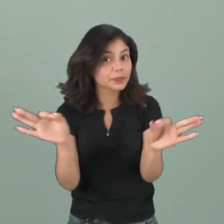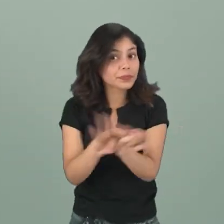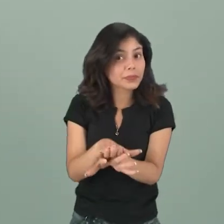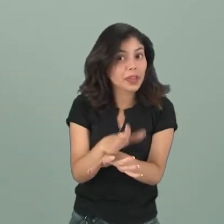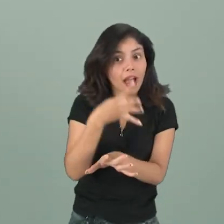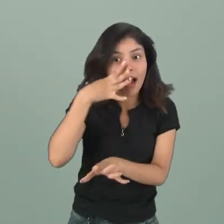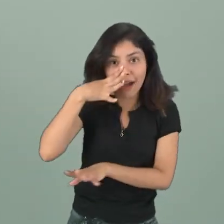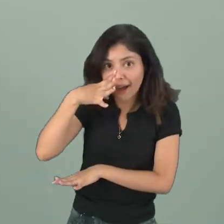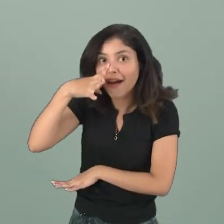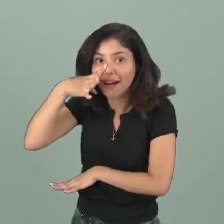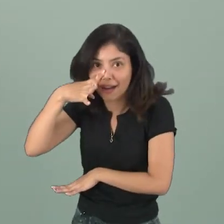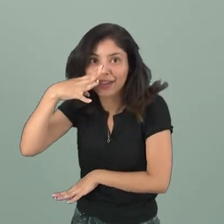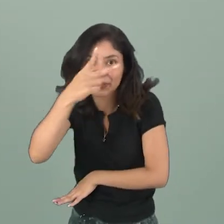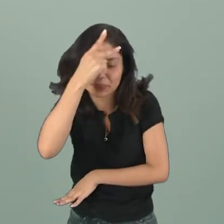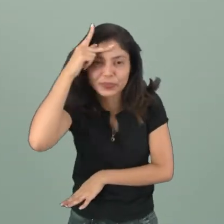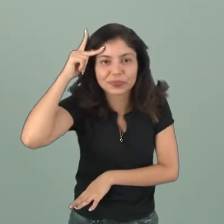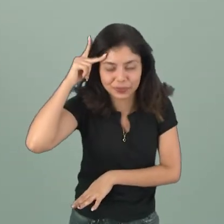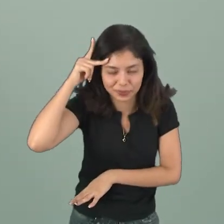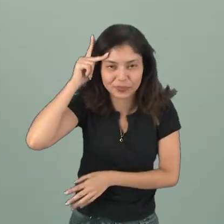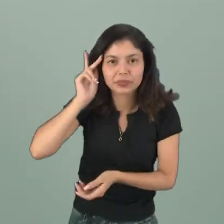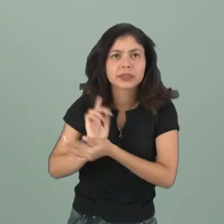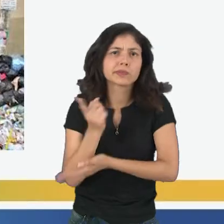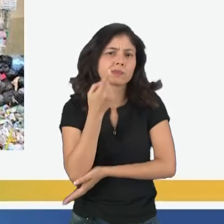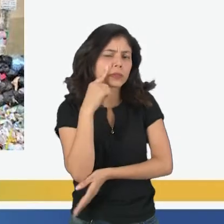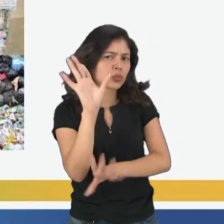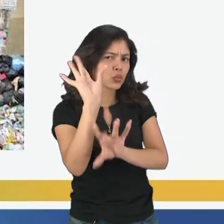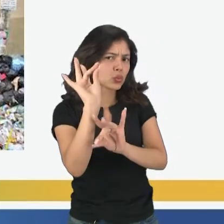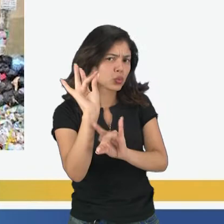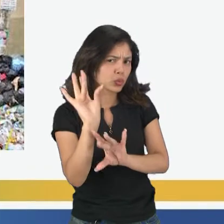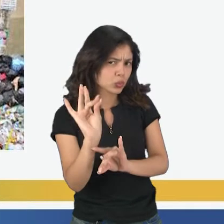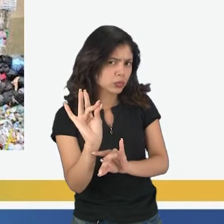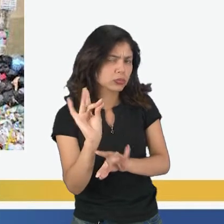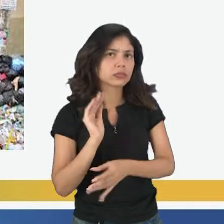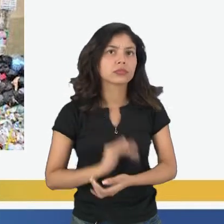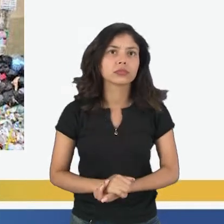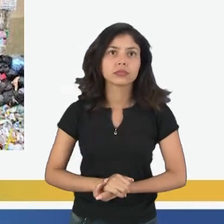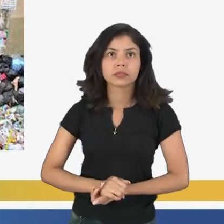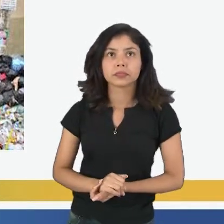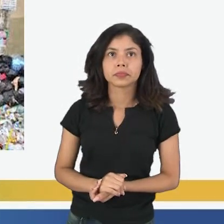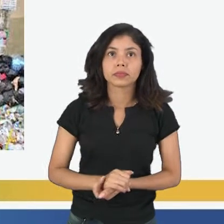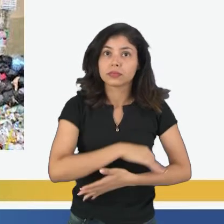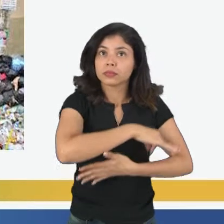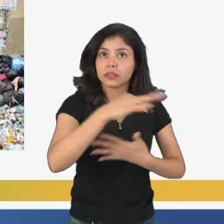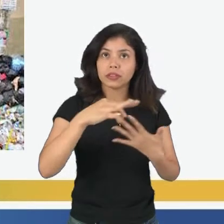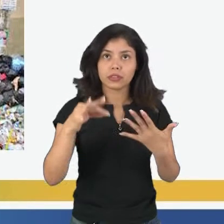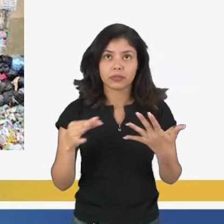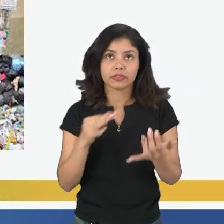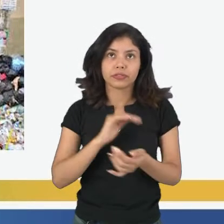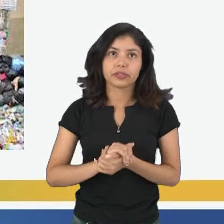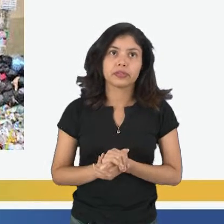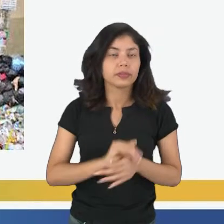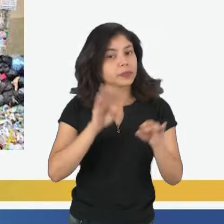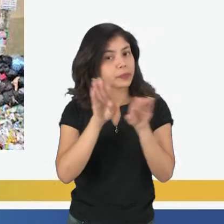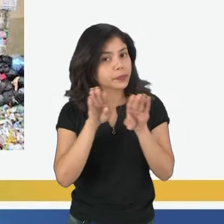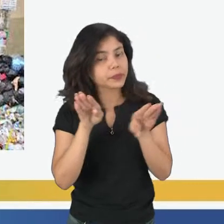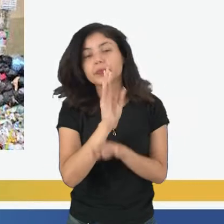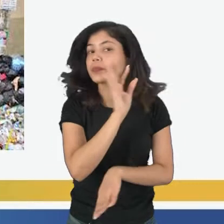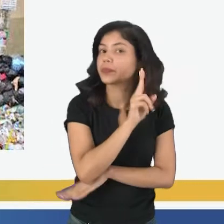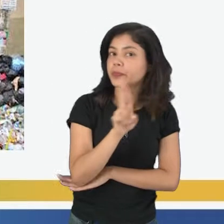da observação da pessoa. Olha só um detalhe que eu vou mostrar para vocês. Os elementos da paisagem, os